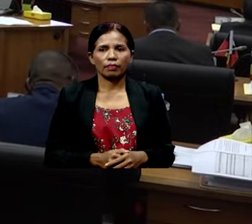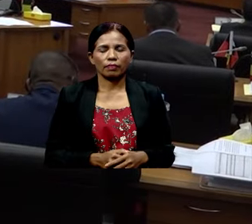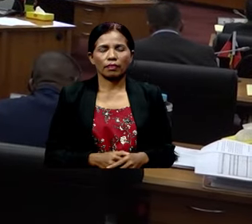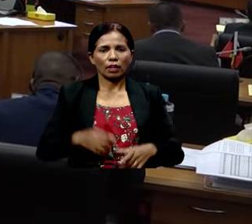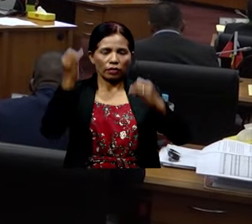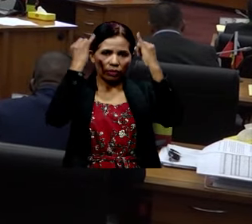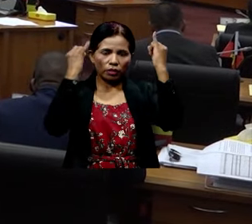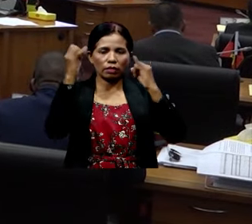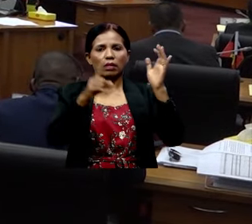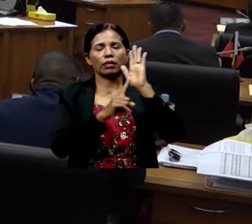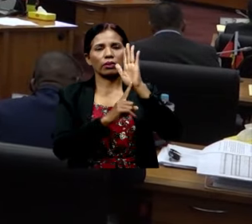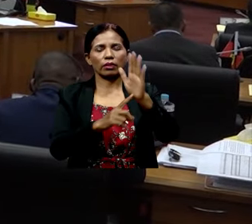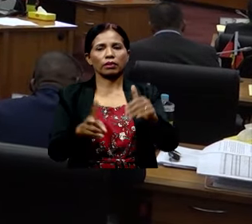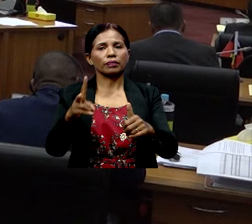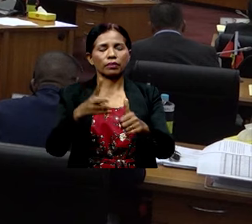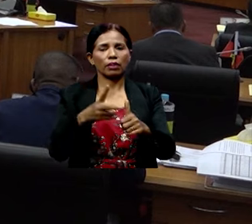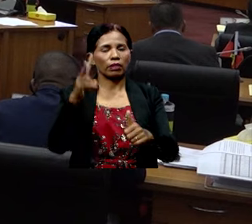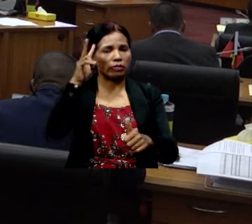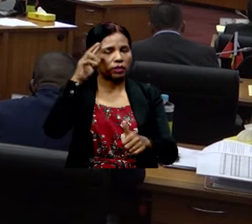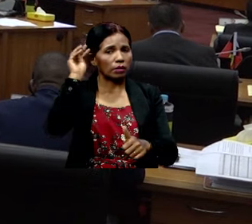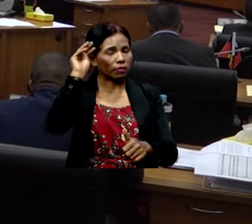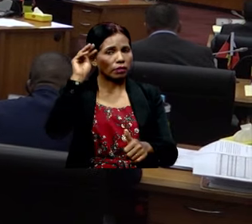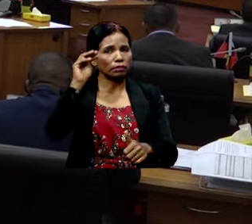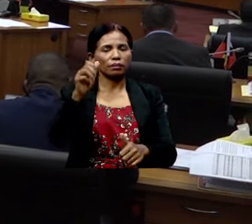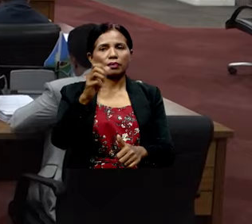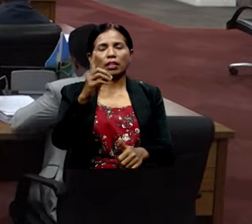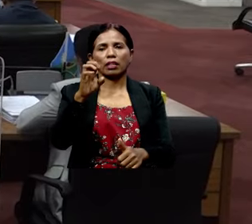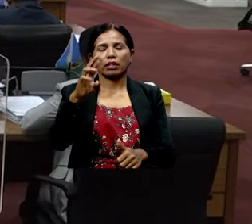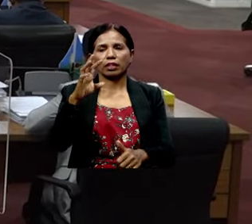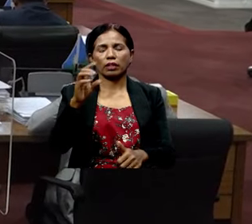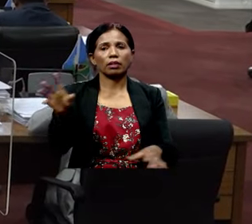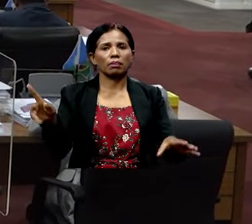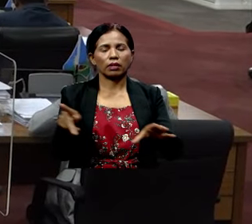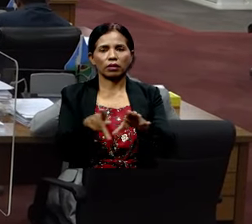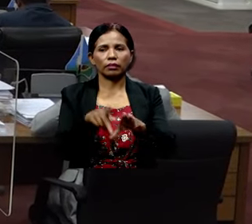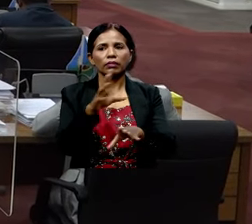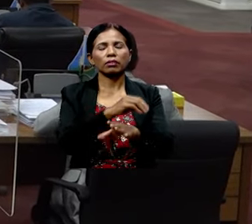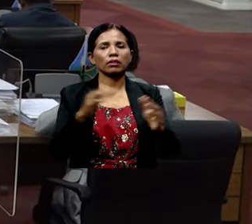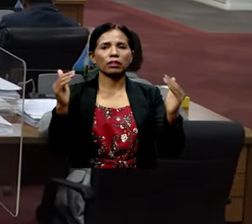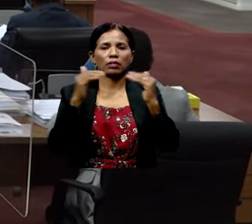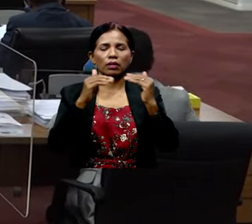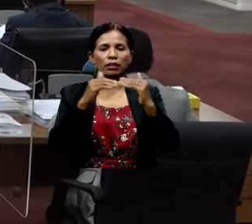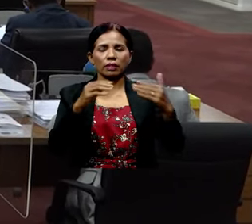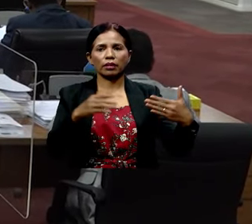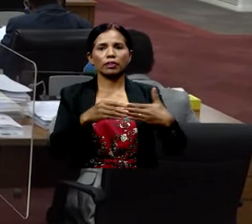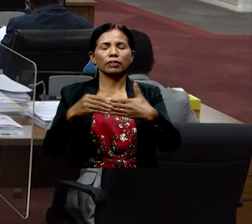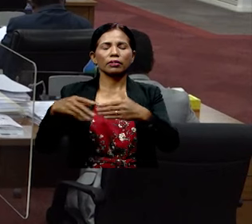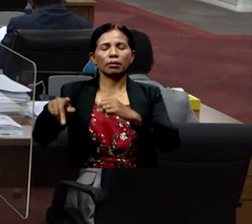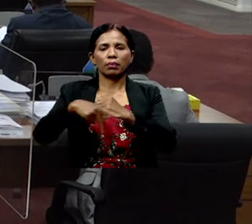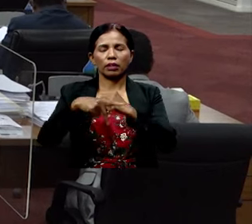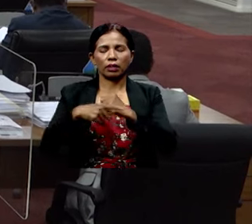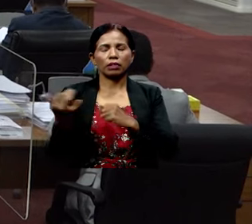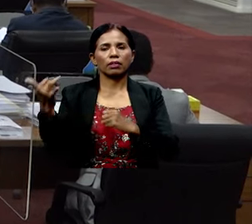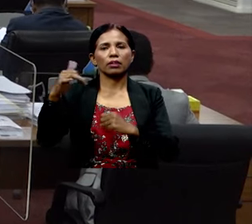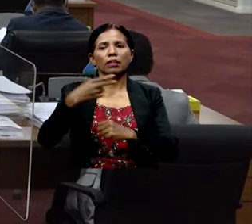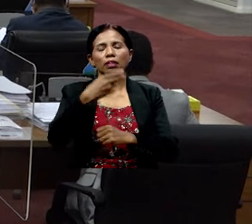Informação né, atou o vice-ministro assunto parlamentares Adair Togo, a foi participa e a reunião com o líder bancário Cira Quinta né, e a